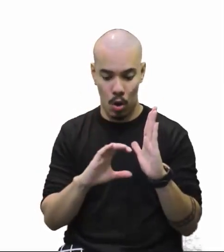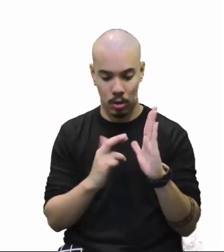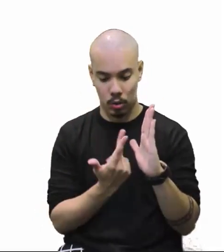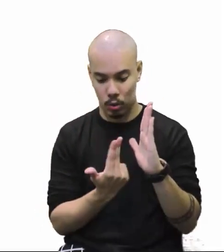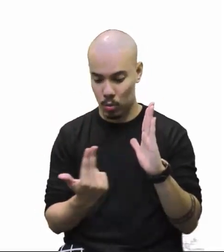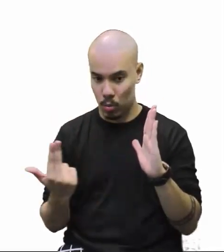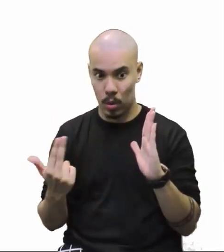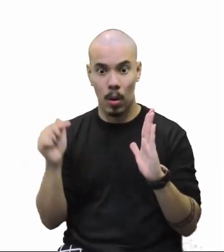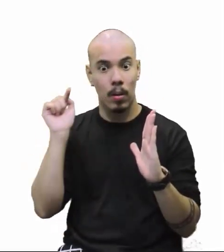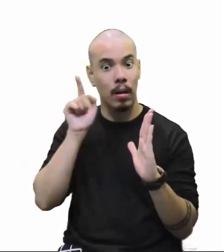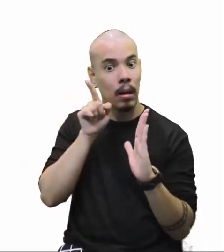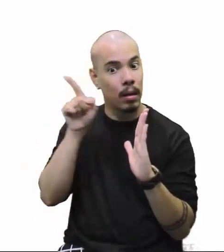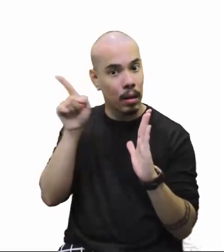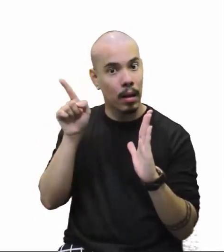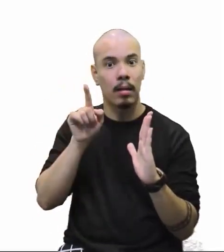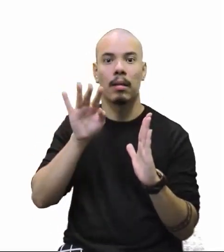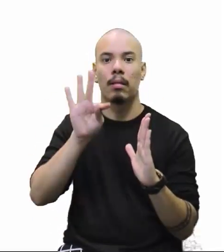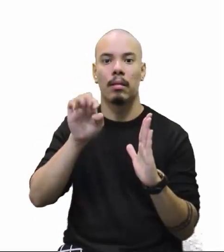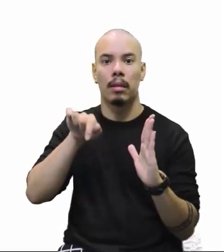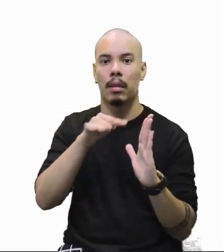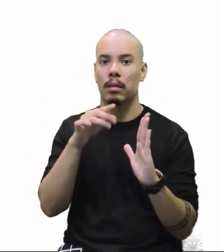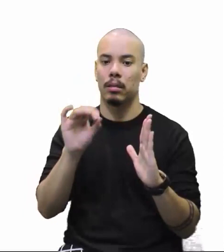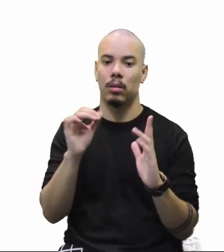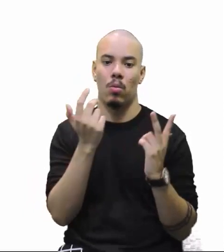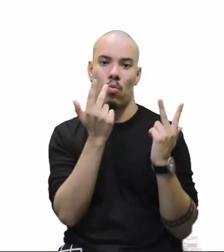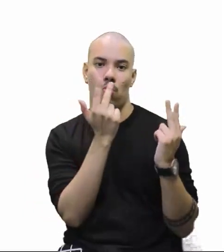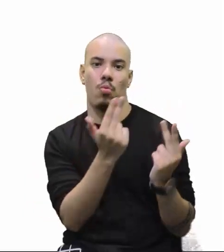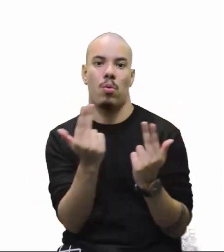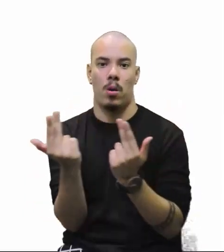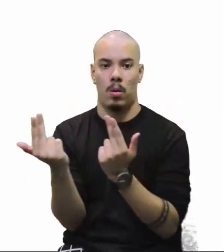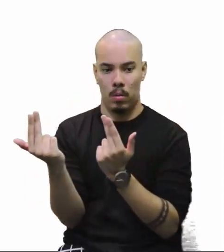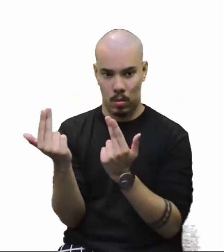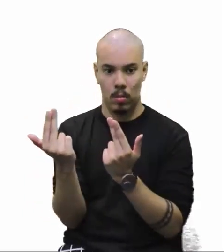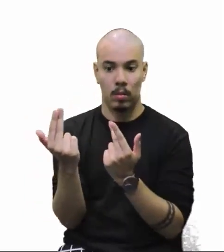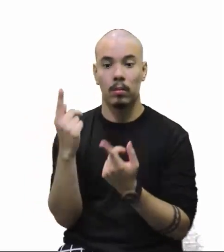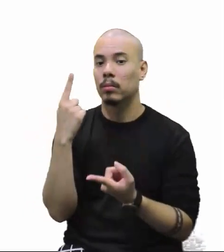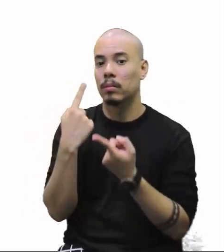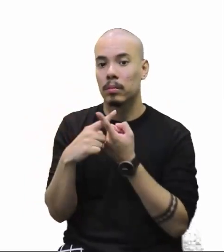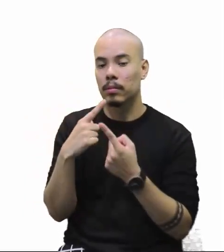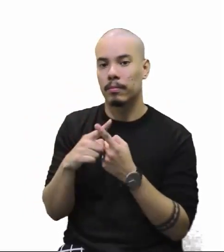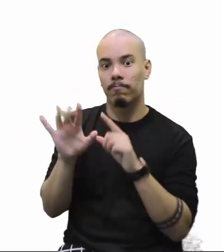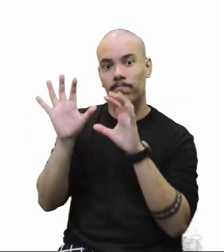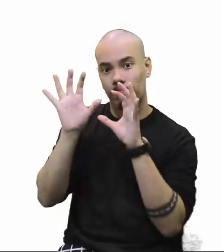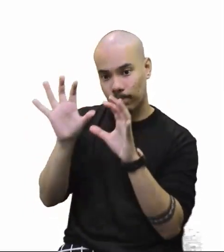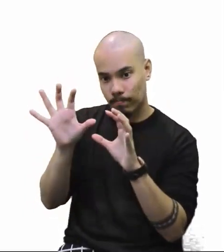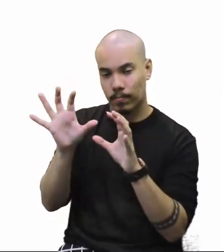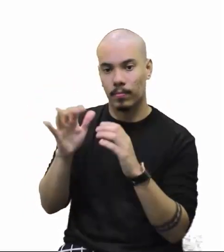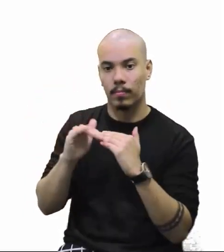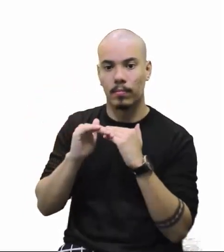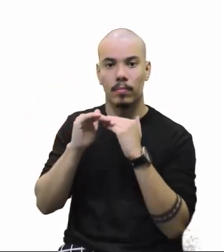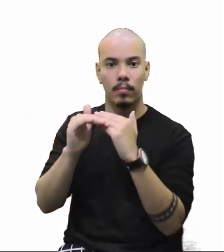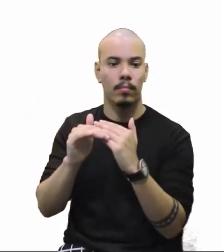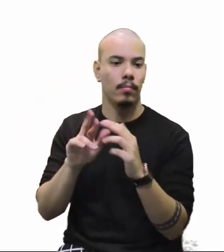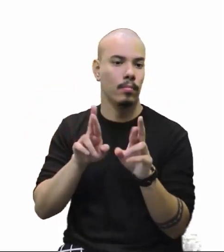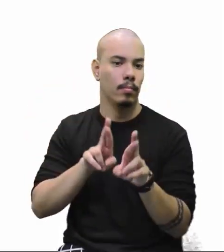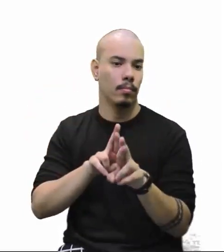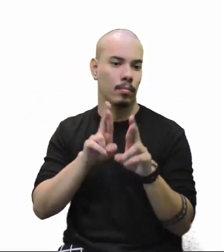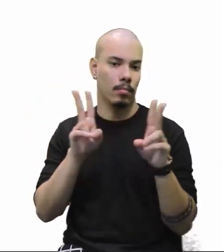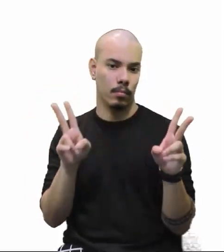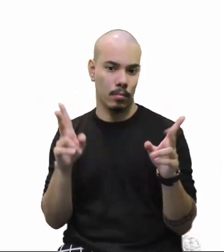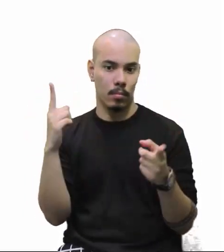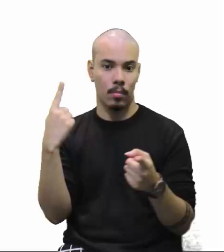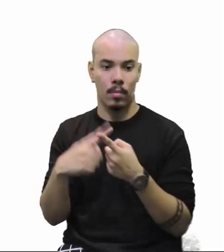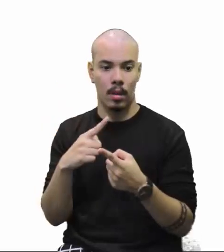a tensão é igual, tem essa mudança, né? A resistência equivalente já é diferente.